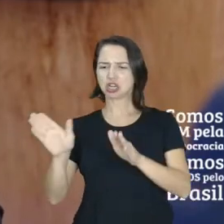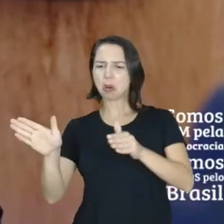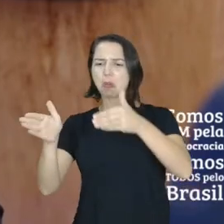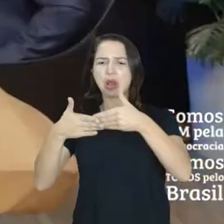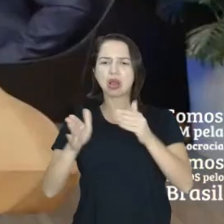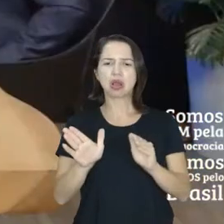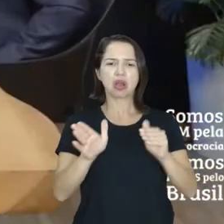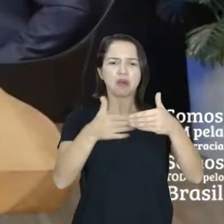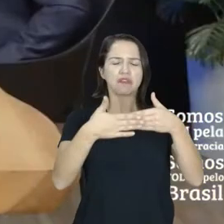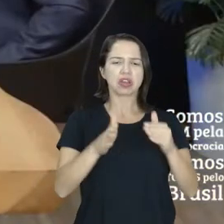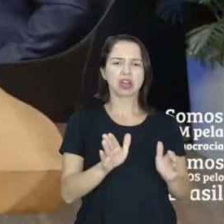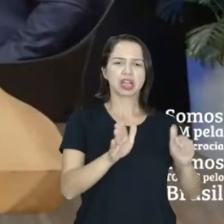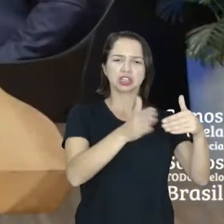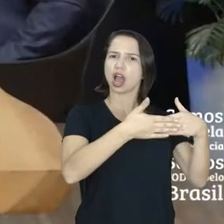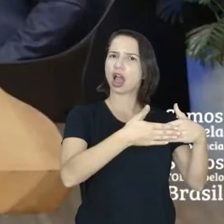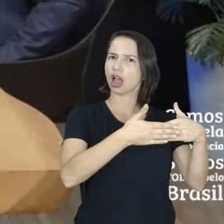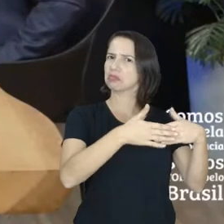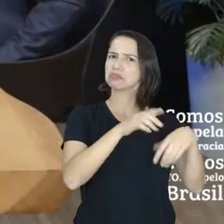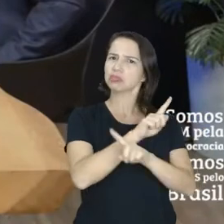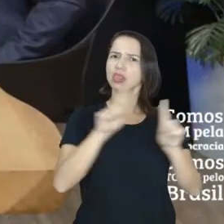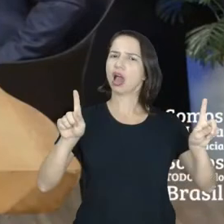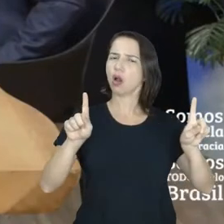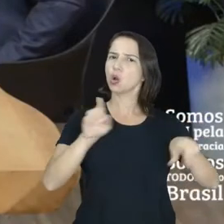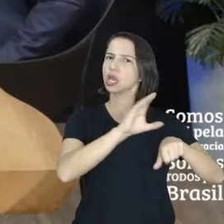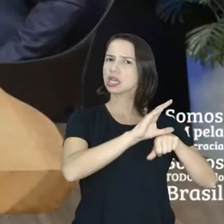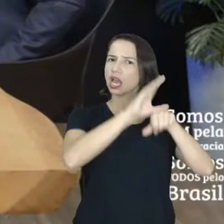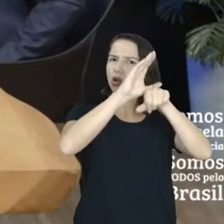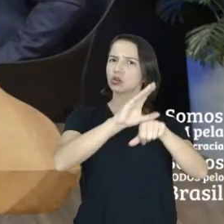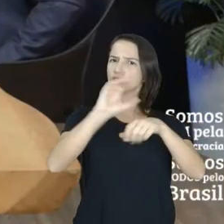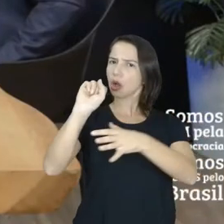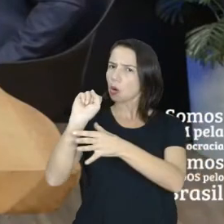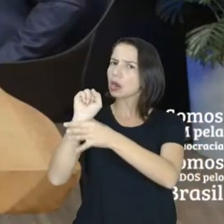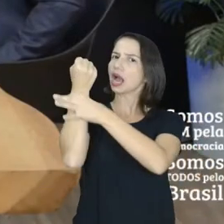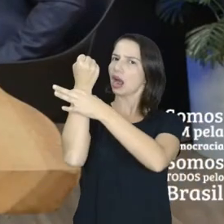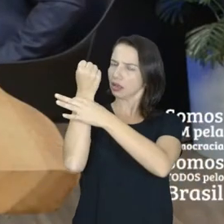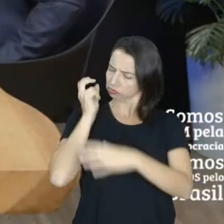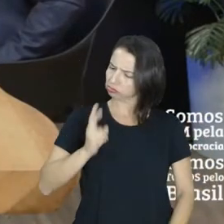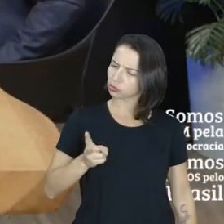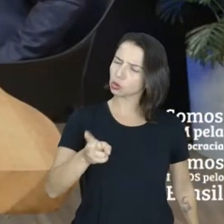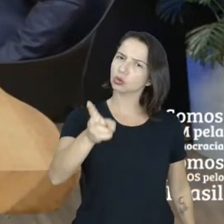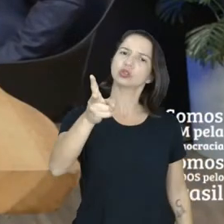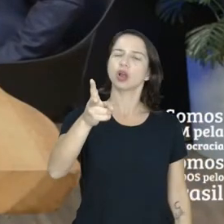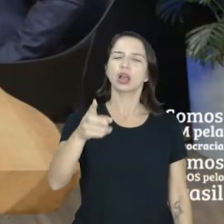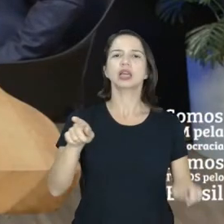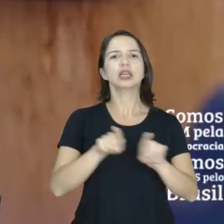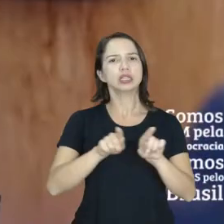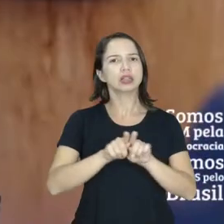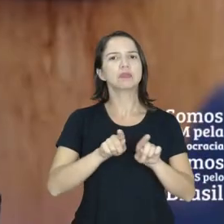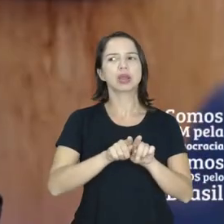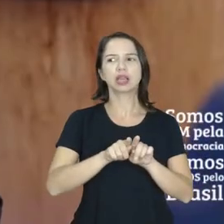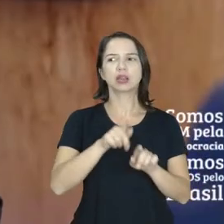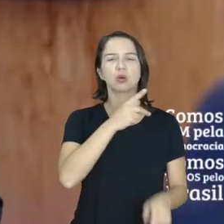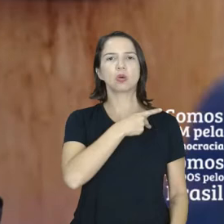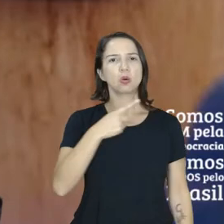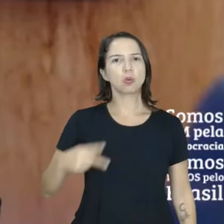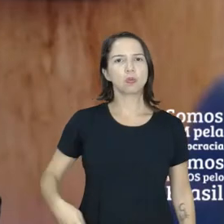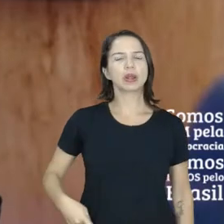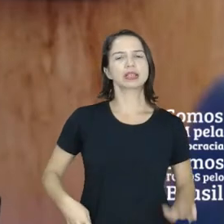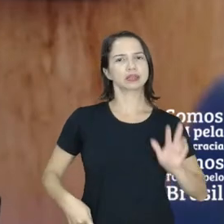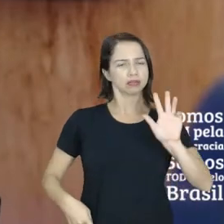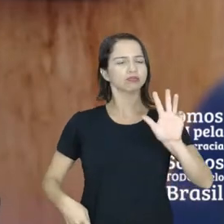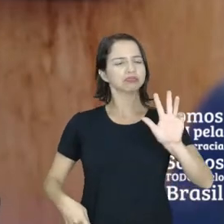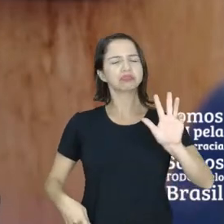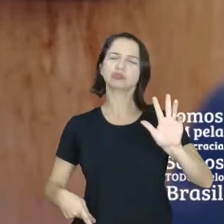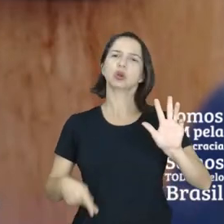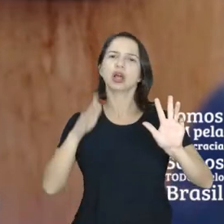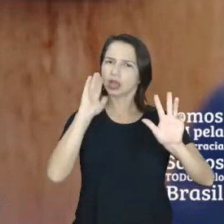Constituição brasileira garante, como o presidente Lula fez questão de apoiar. e eu até